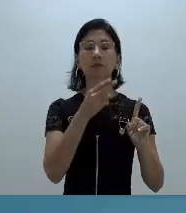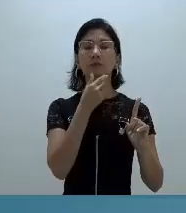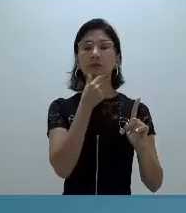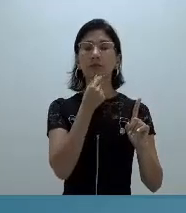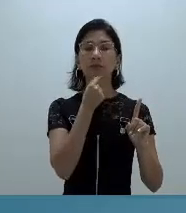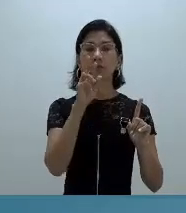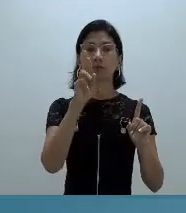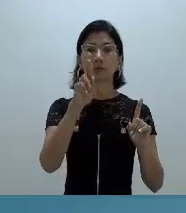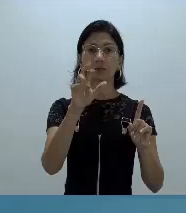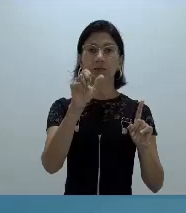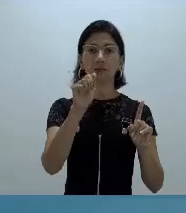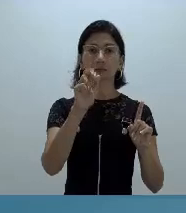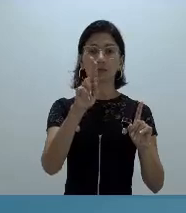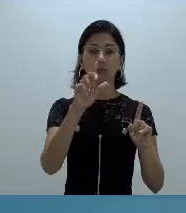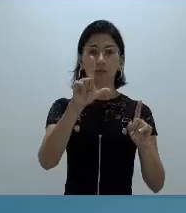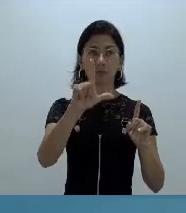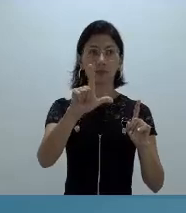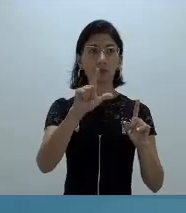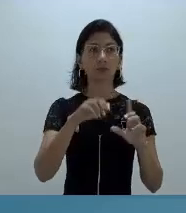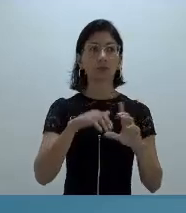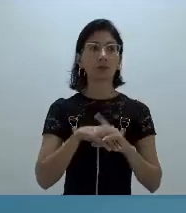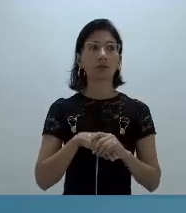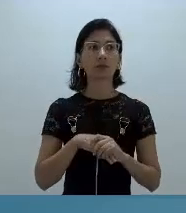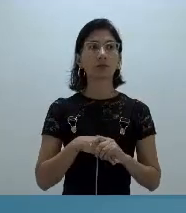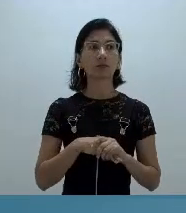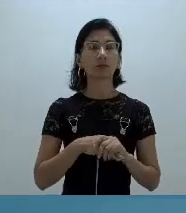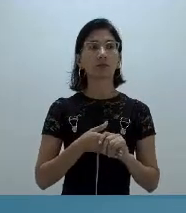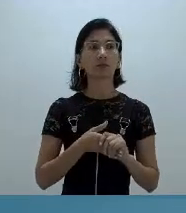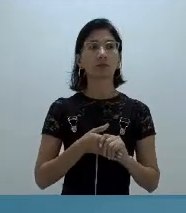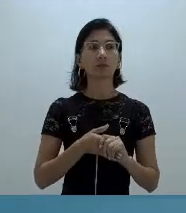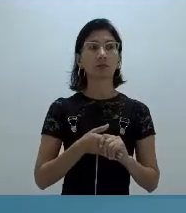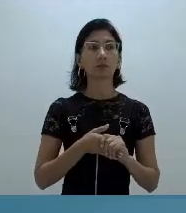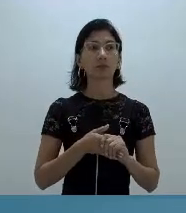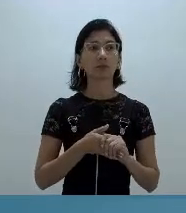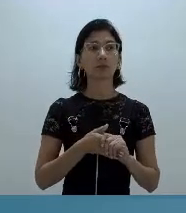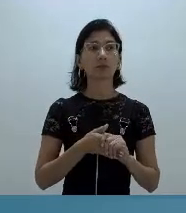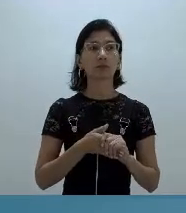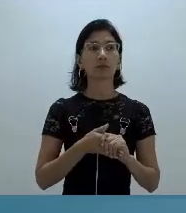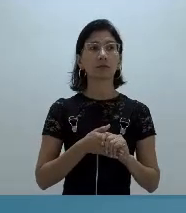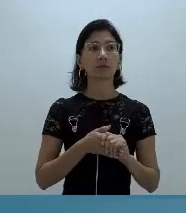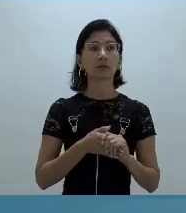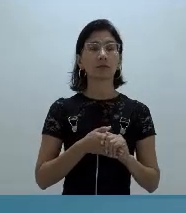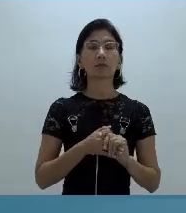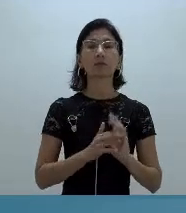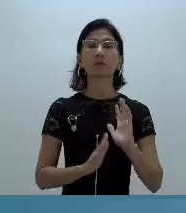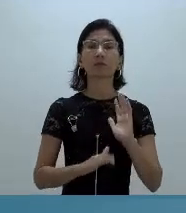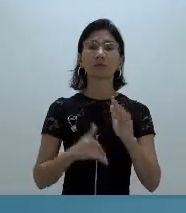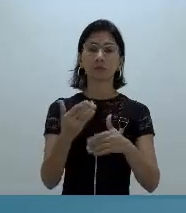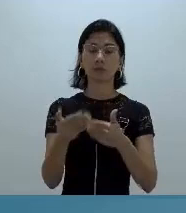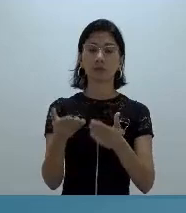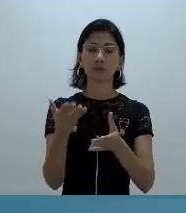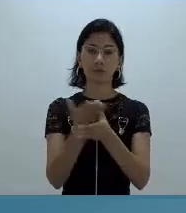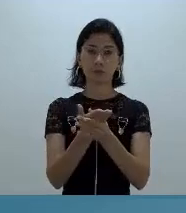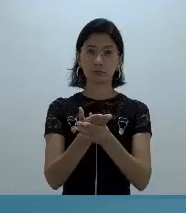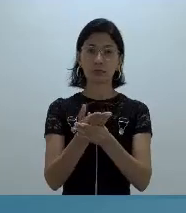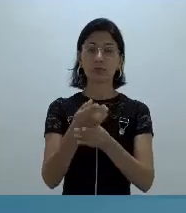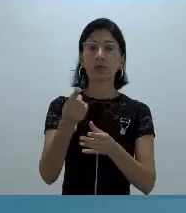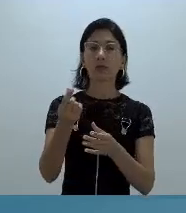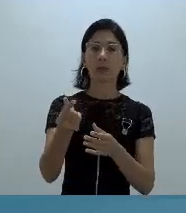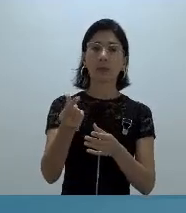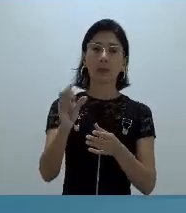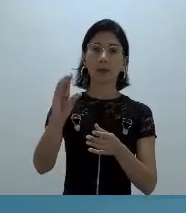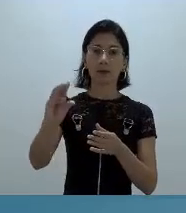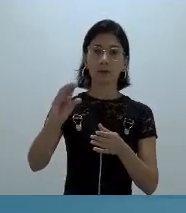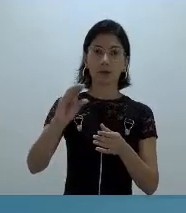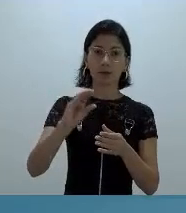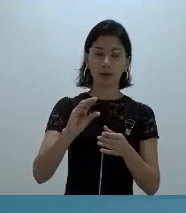Nos termos discutidos na Corte Superior, no caso de acolhimento da impugnação do cumprimento de sentença, ainda que parcial,